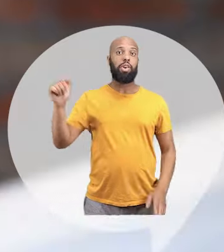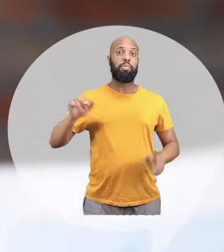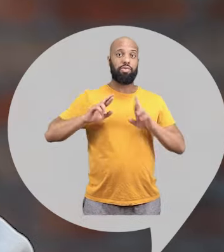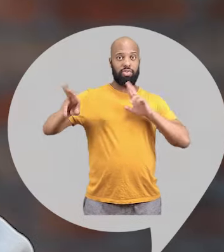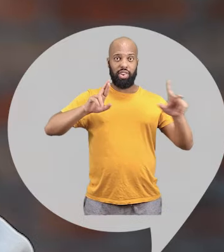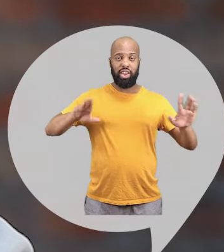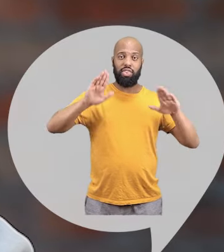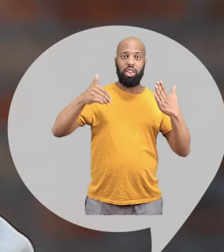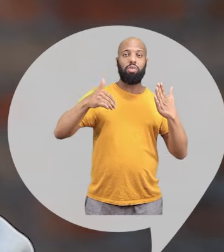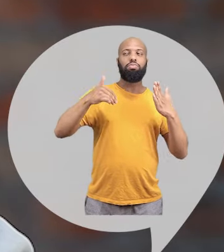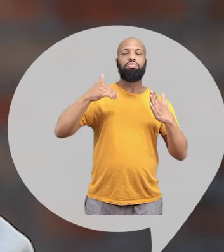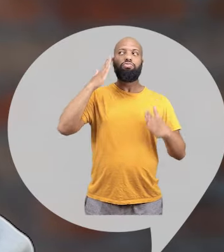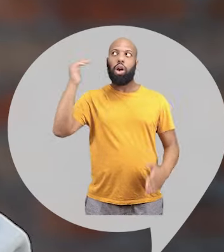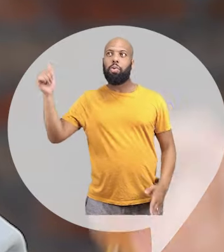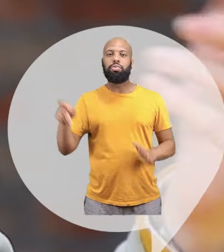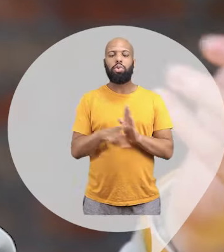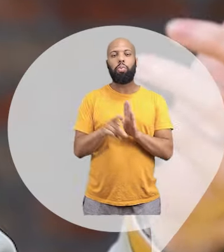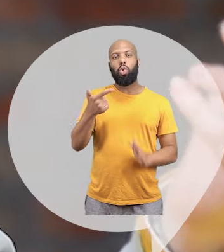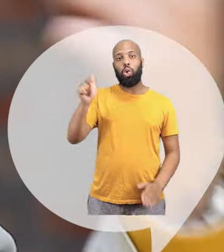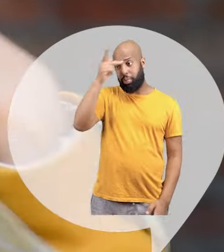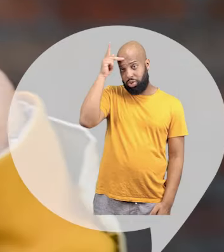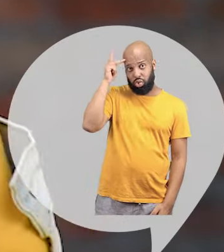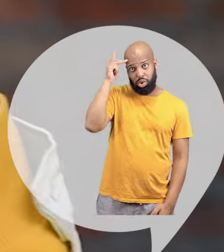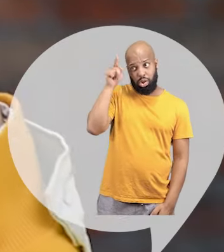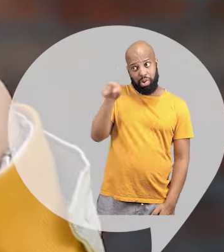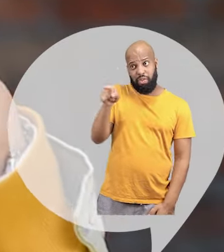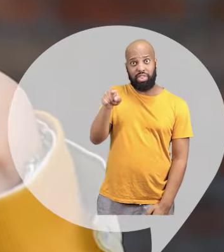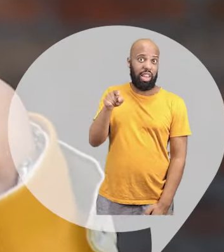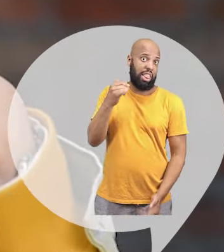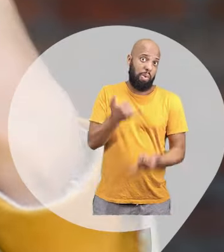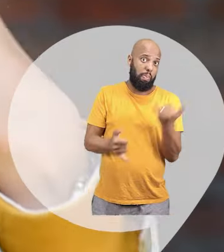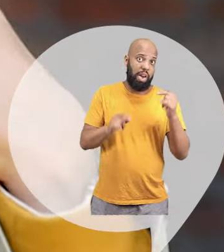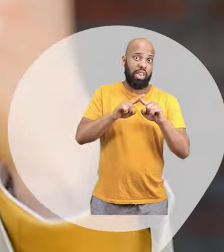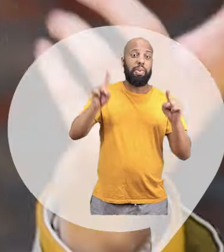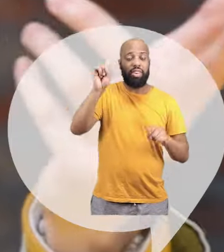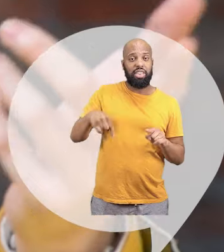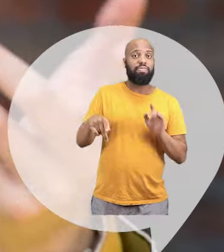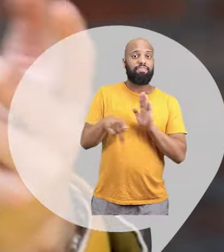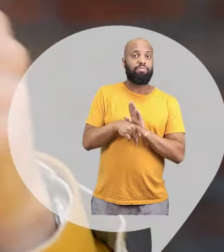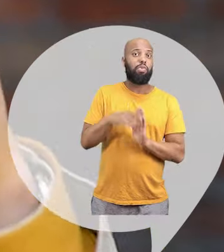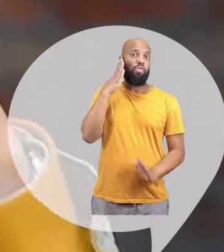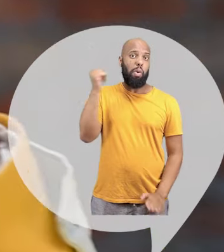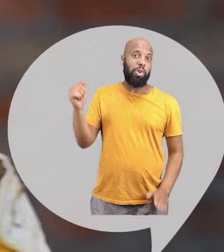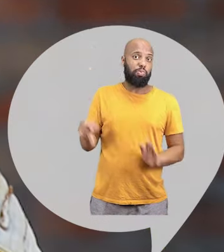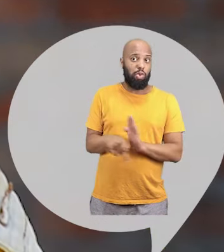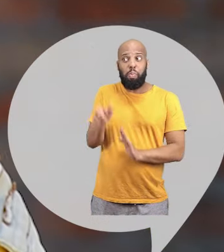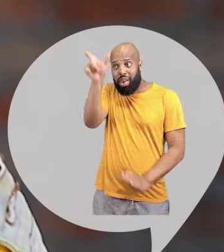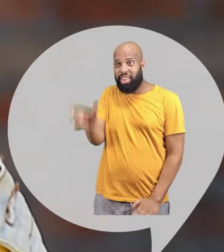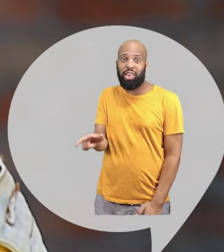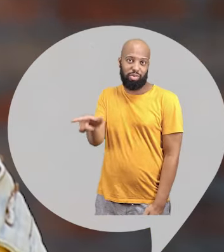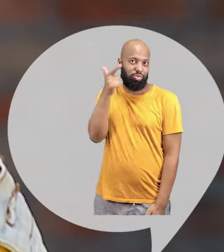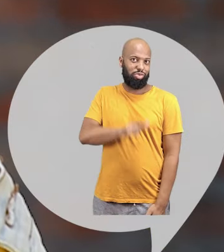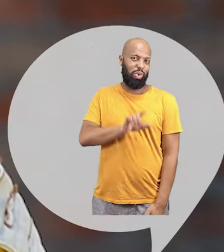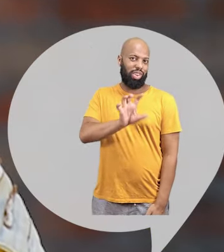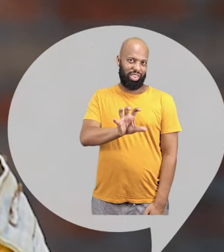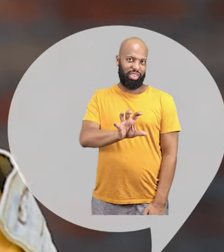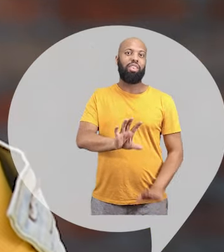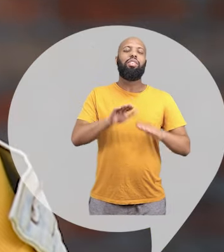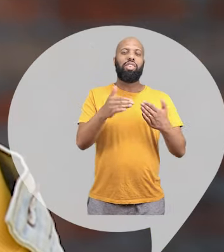diferente e que o sucesso de outra pessoa para você pode não parecer sucesso Mas é para ela eu tava vendo